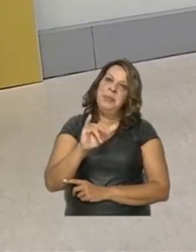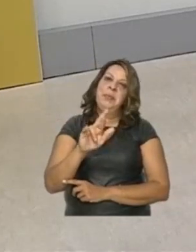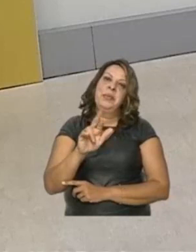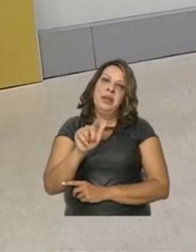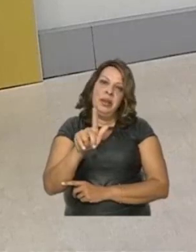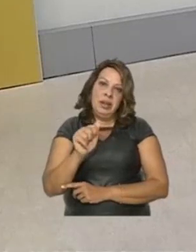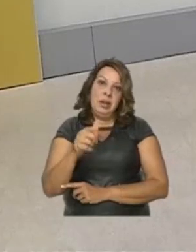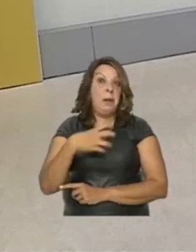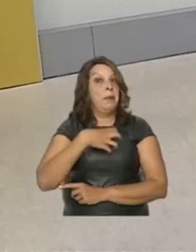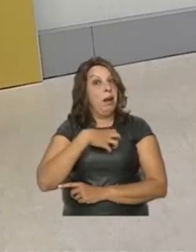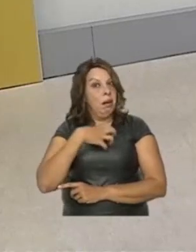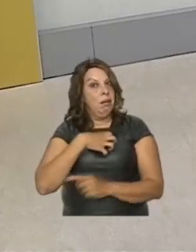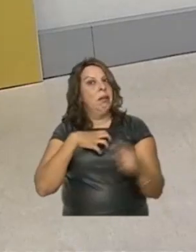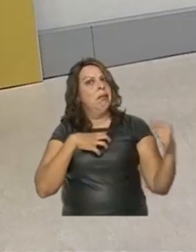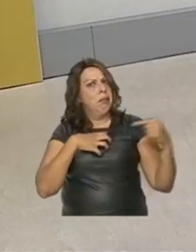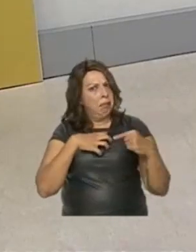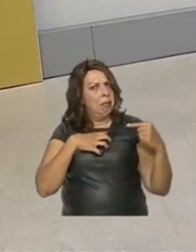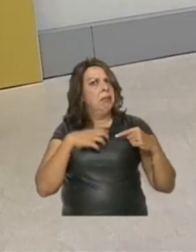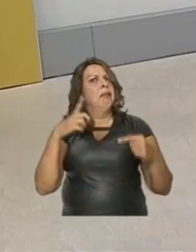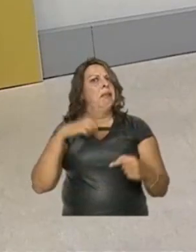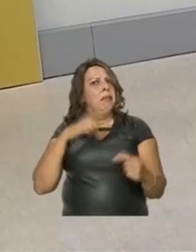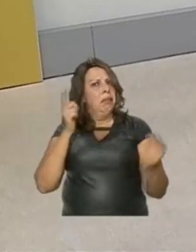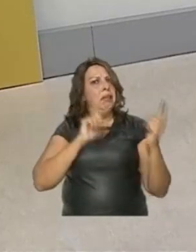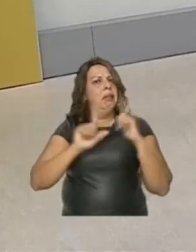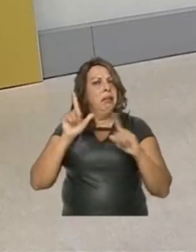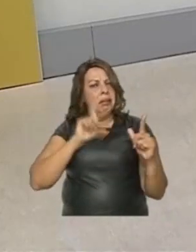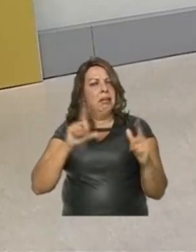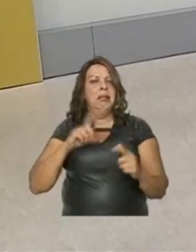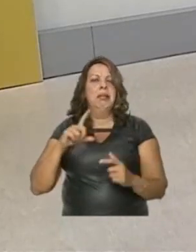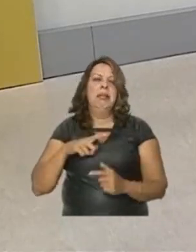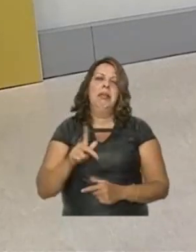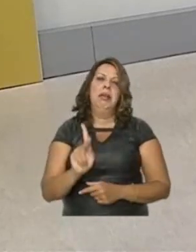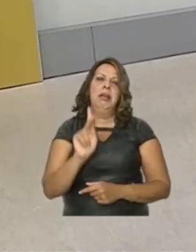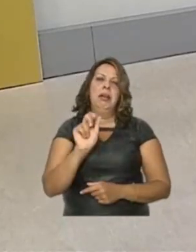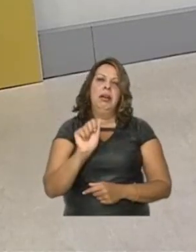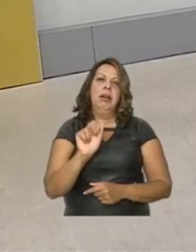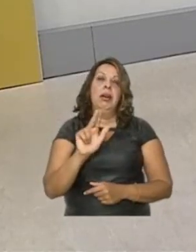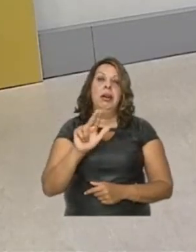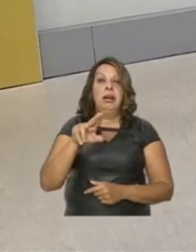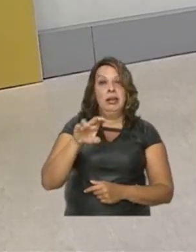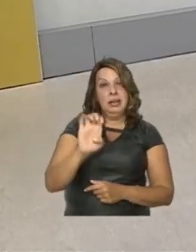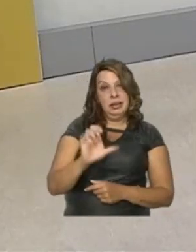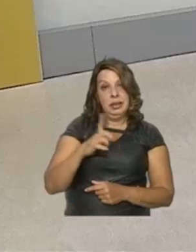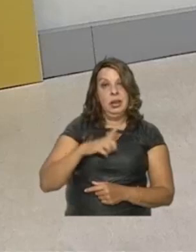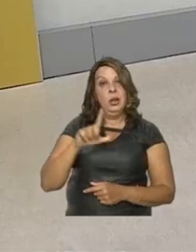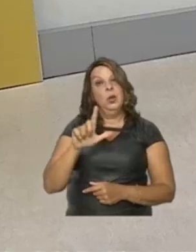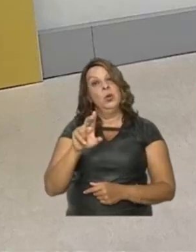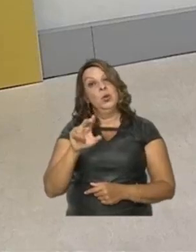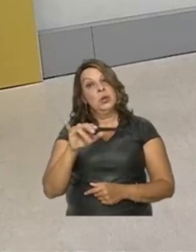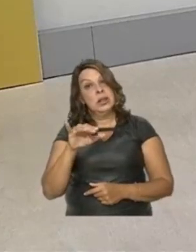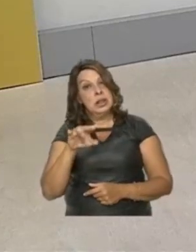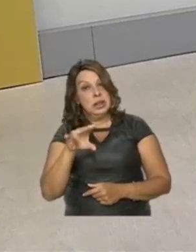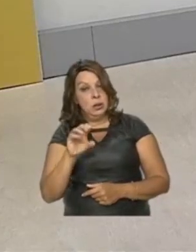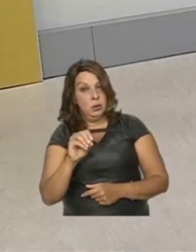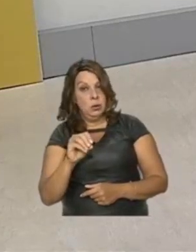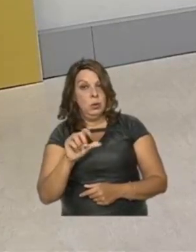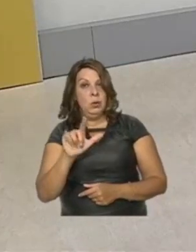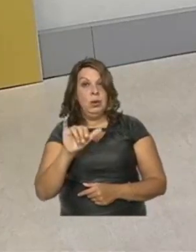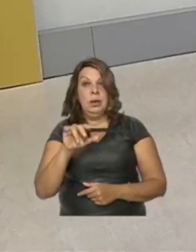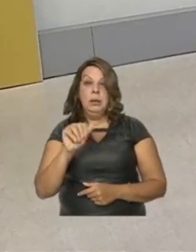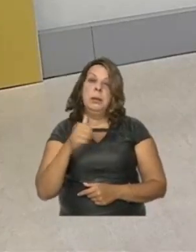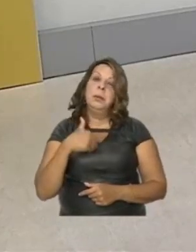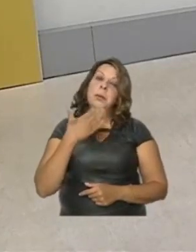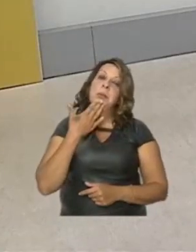tivemos vários contemplados lá, né? É verdade. Cauane também tá ligada. Luciano Lima. Inclusive, ele vem com um